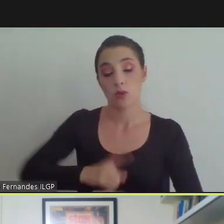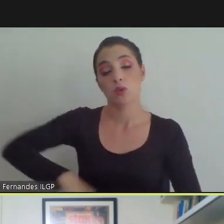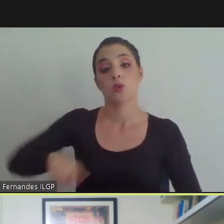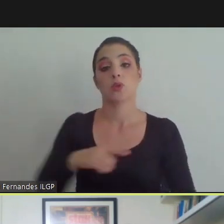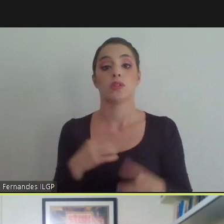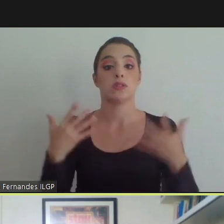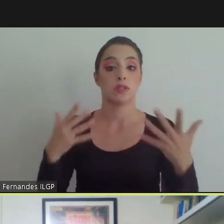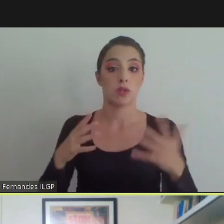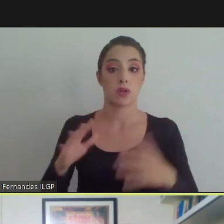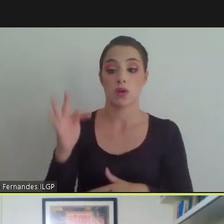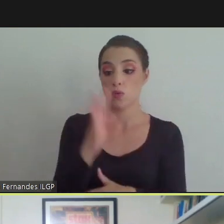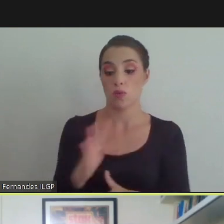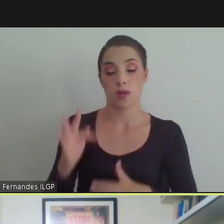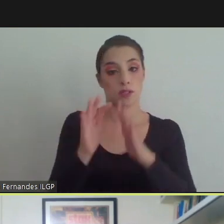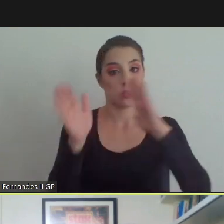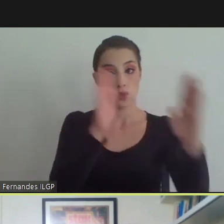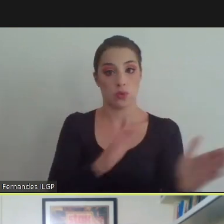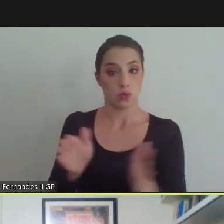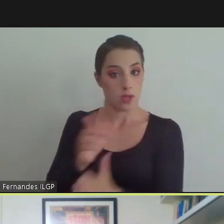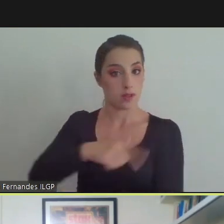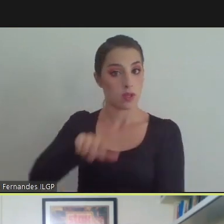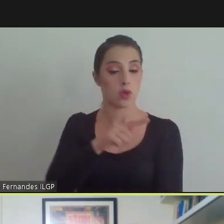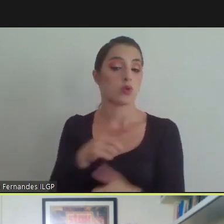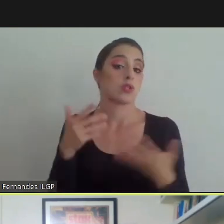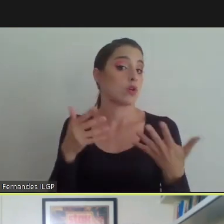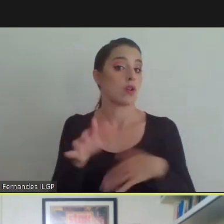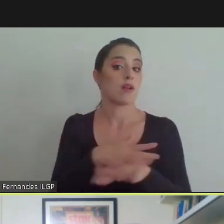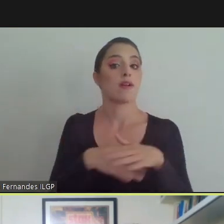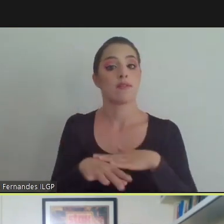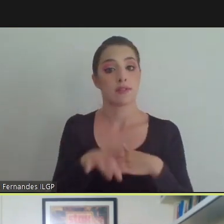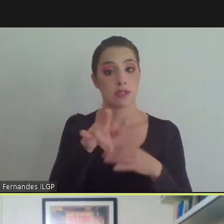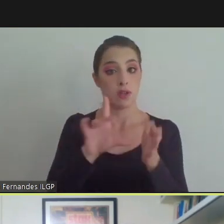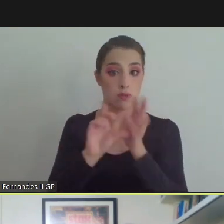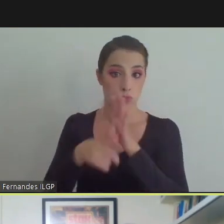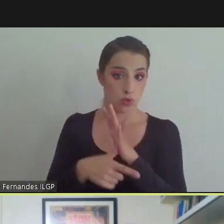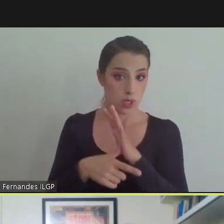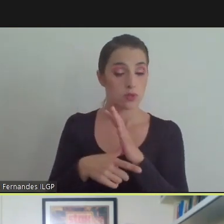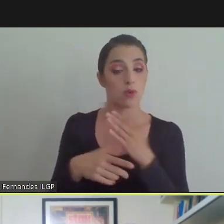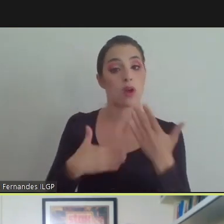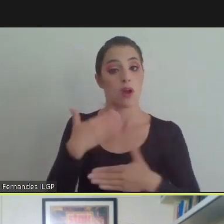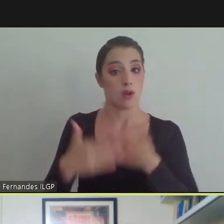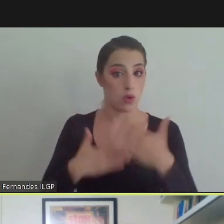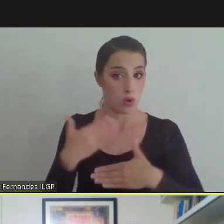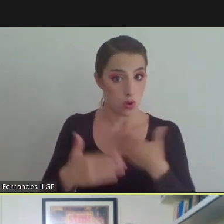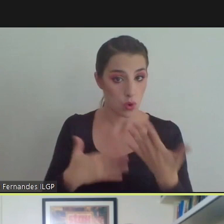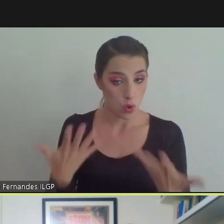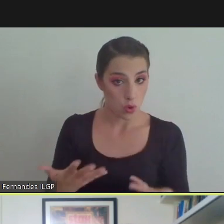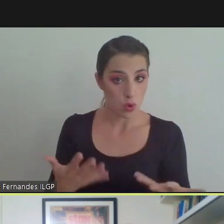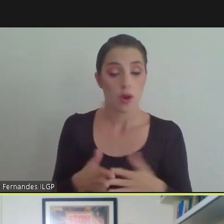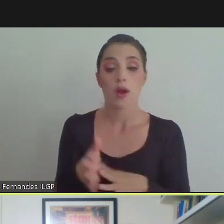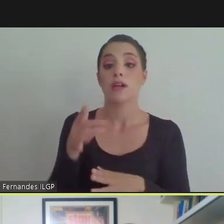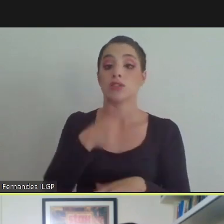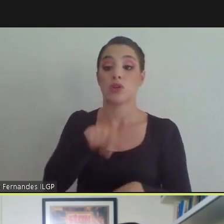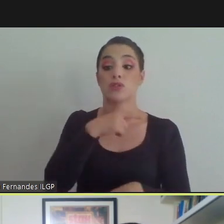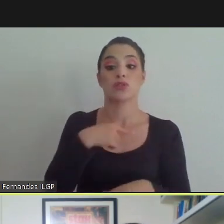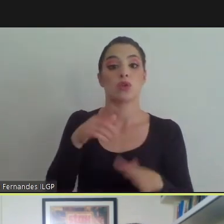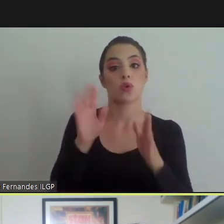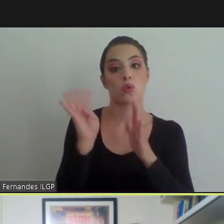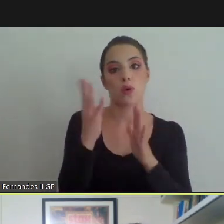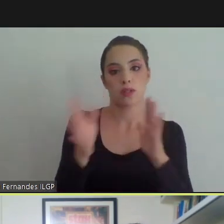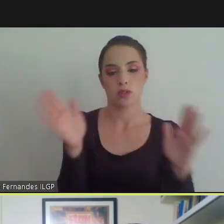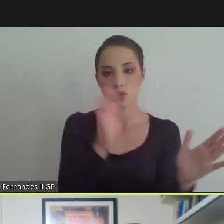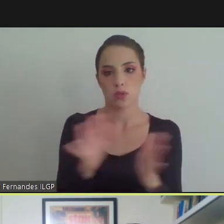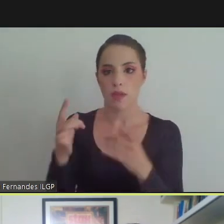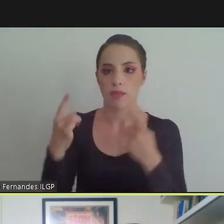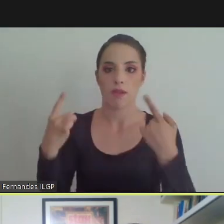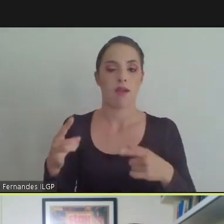a quarta jornada, que a gente para a qual a gente está fazendo um processo seletivo agora, a gente resolveu incluir um momento de refinamento das